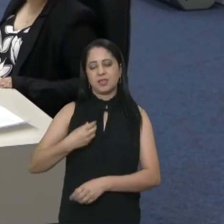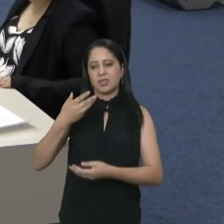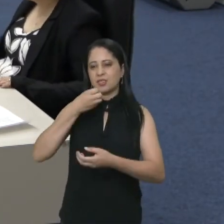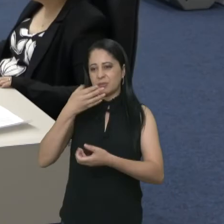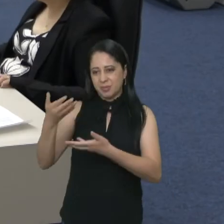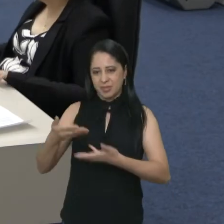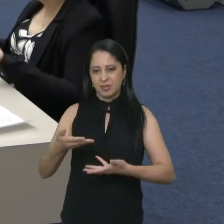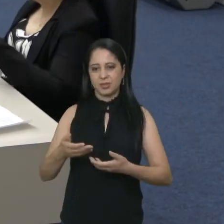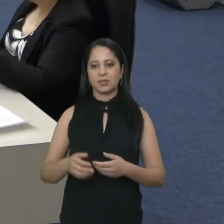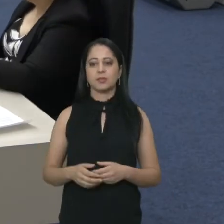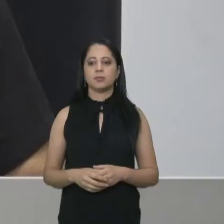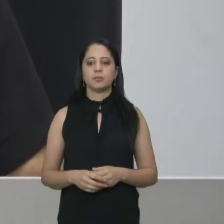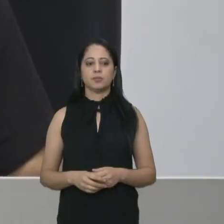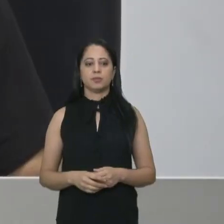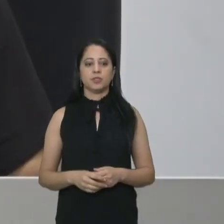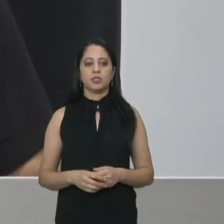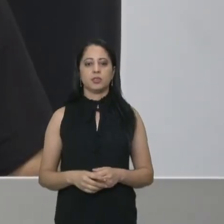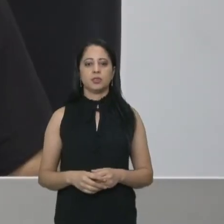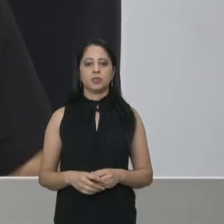Dimas.